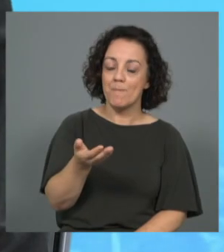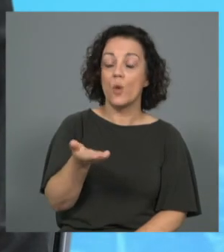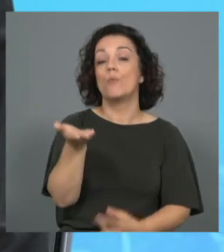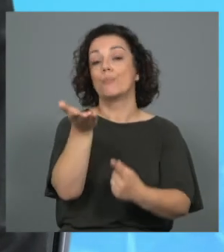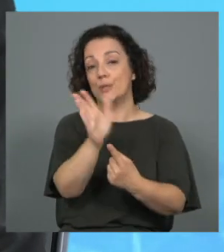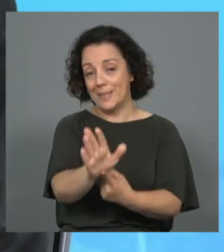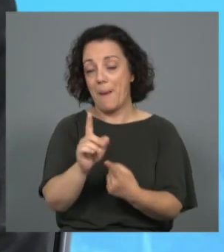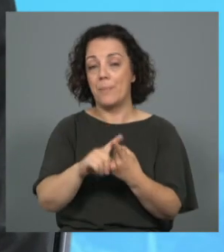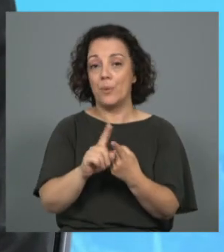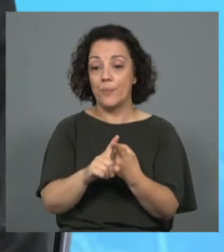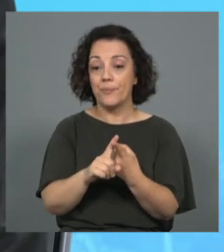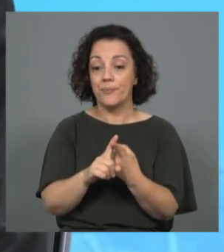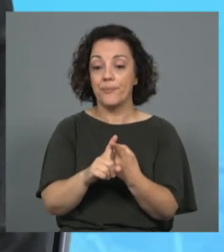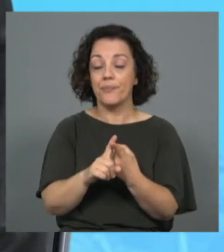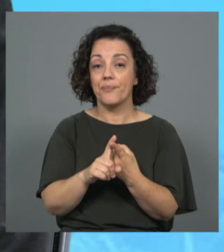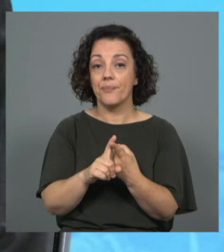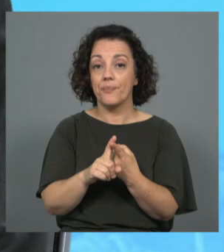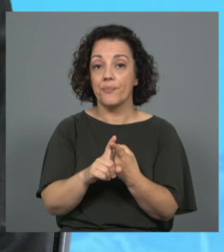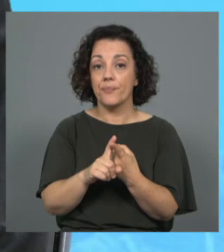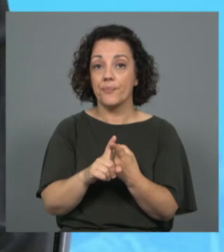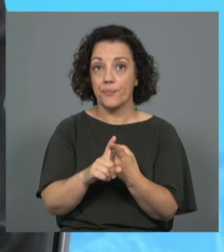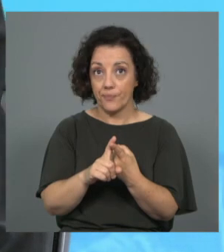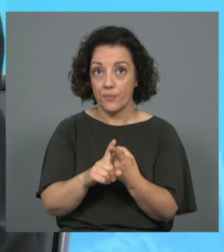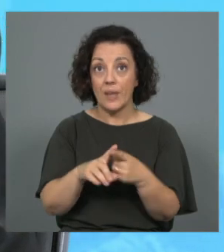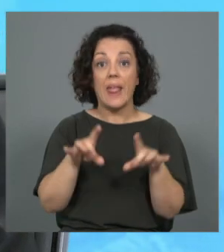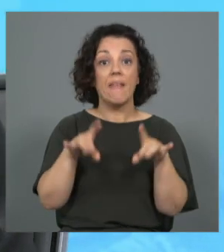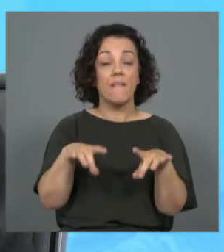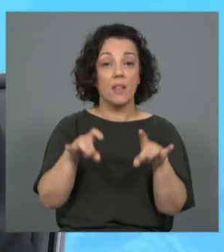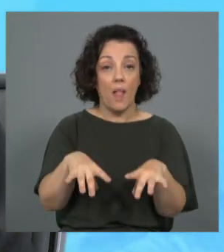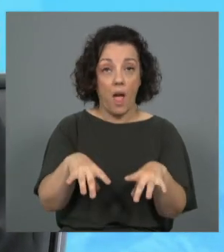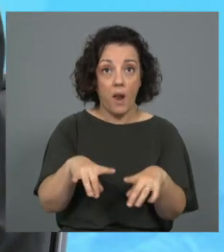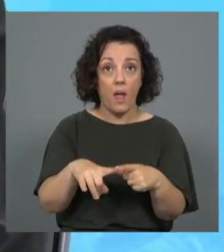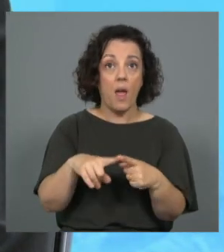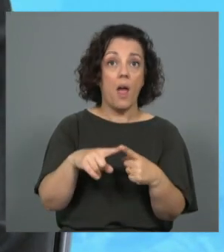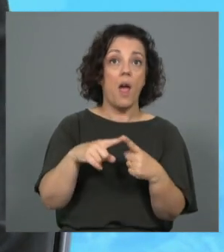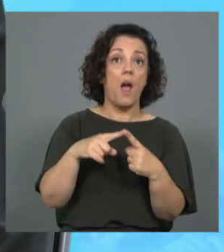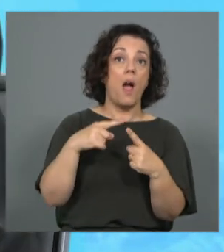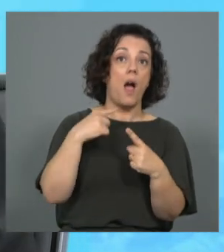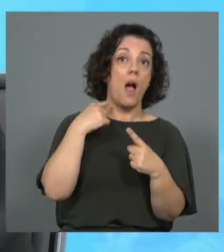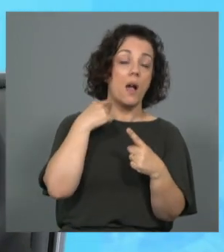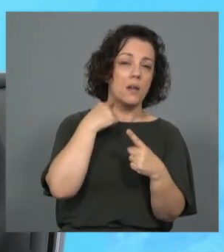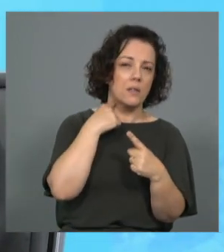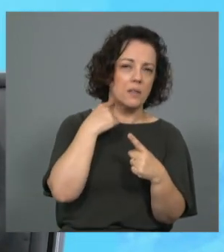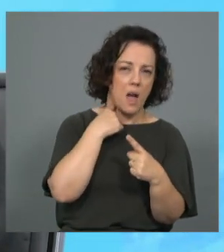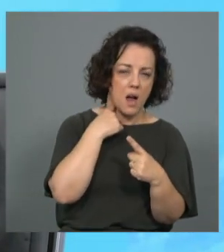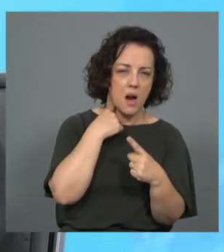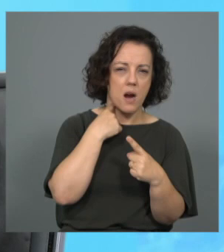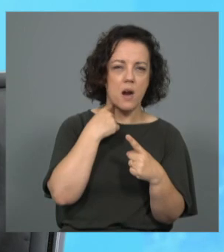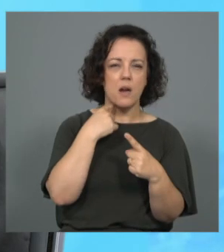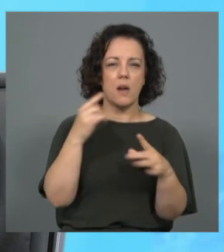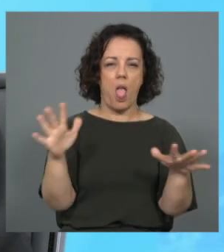Nomeadamente, evitar a carne imolada aos ídolos e